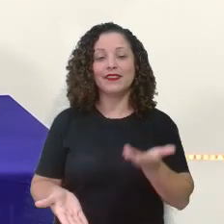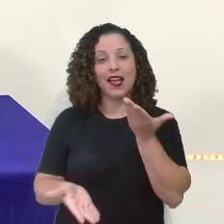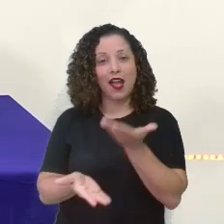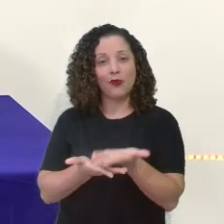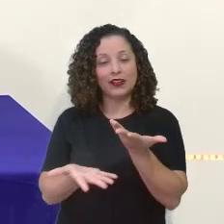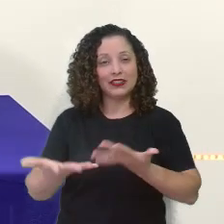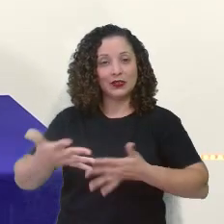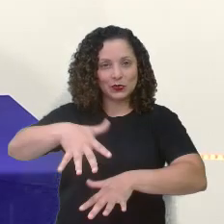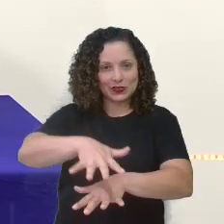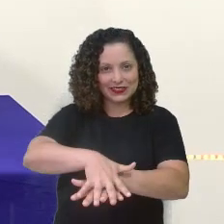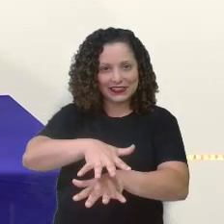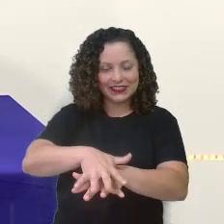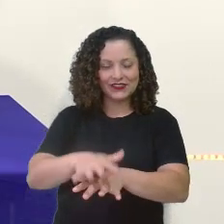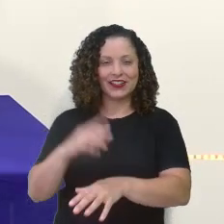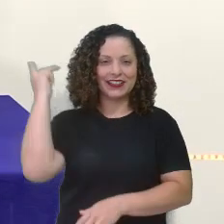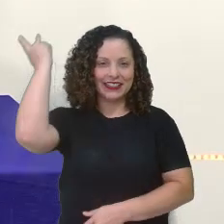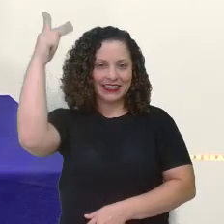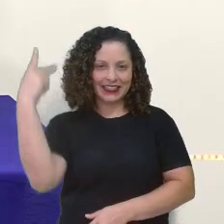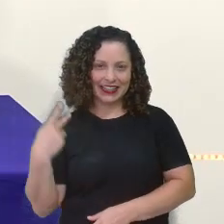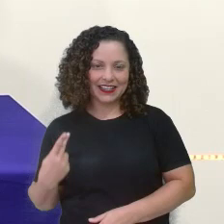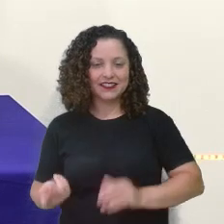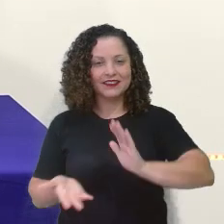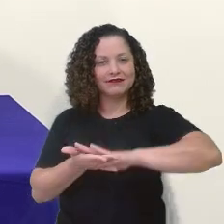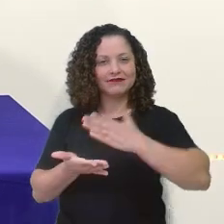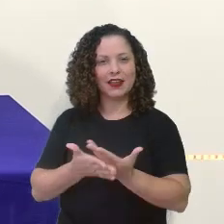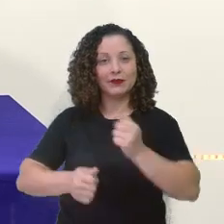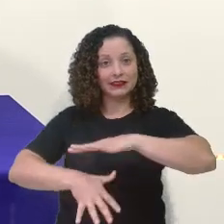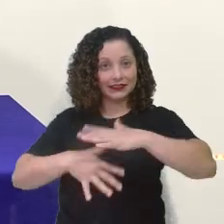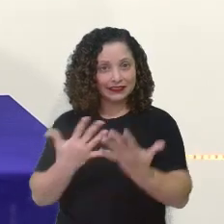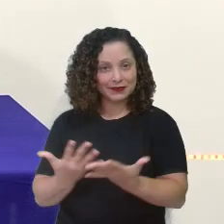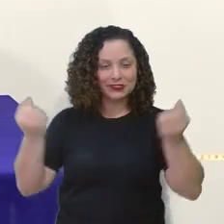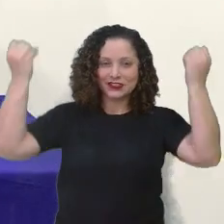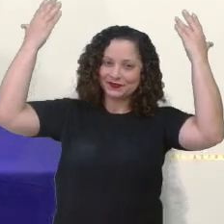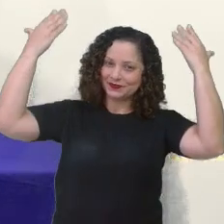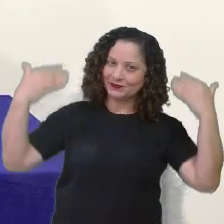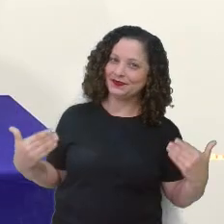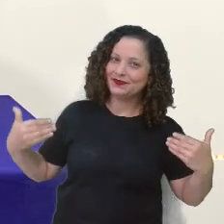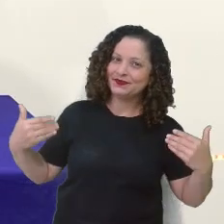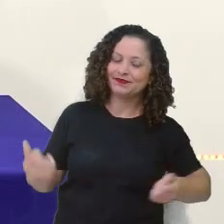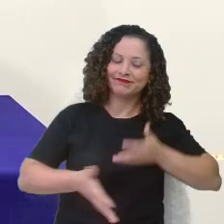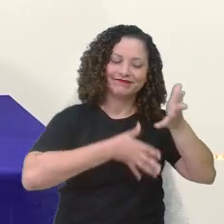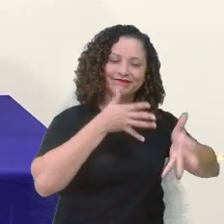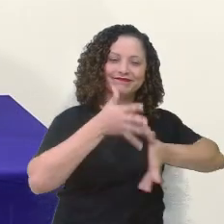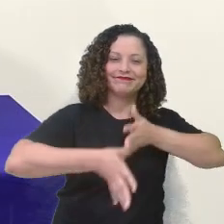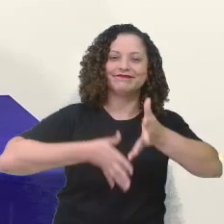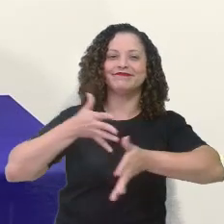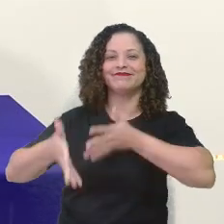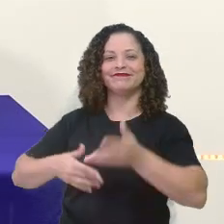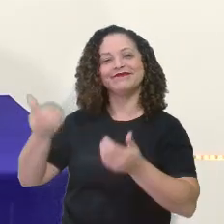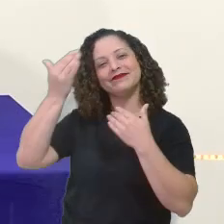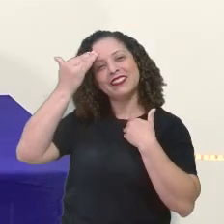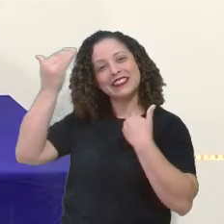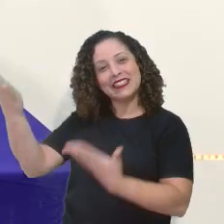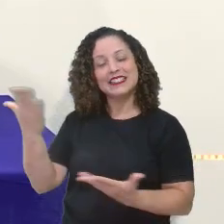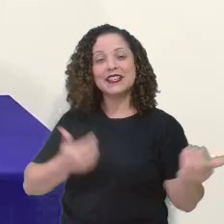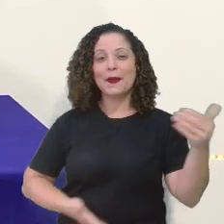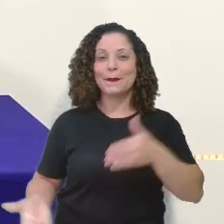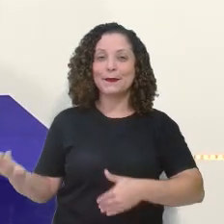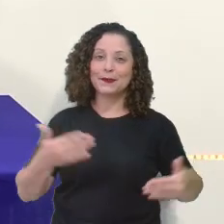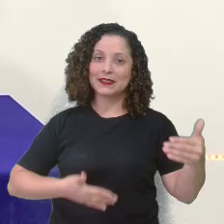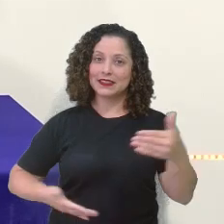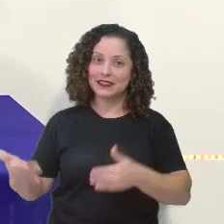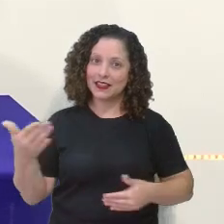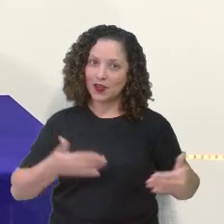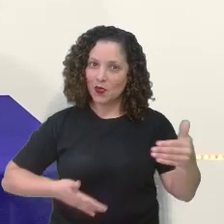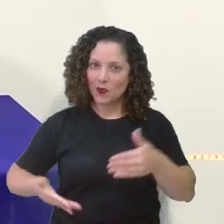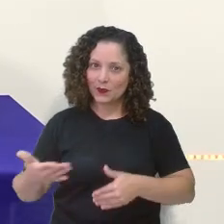deste lado está a Kézia, que é intérprete de Libras, língua brasileira de sinais. Eu já agradeço a participação dela, porque